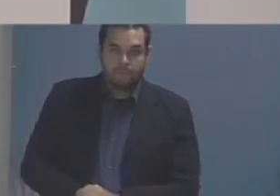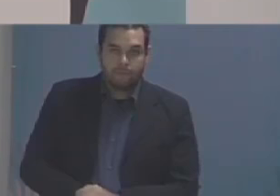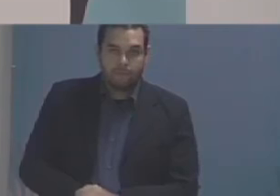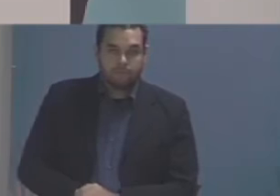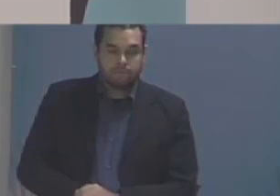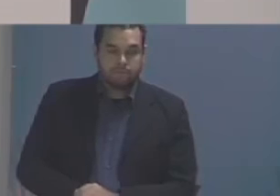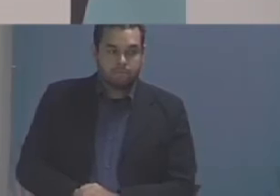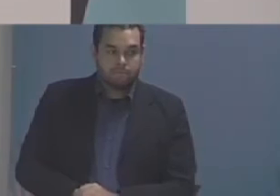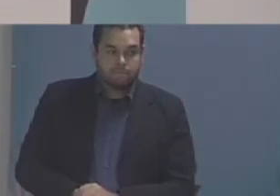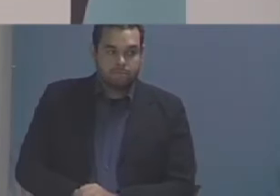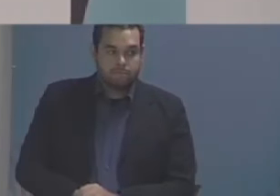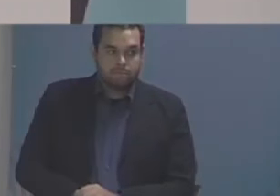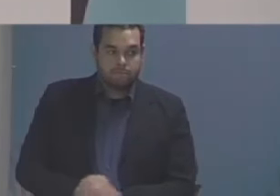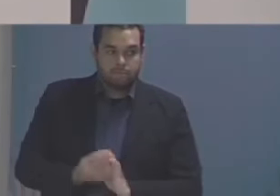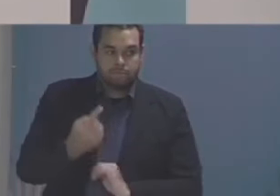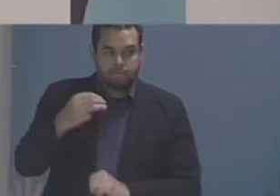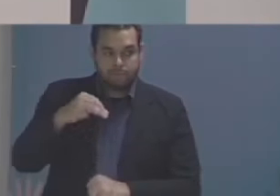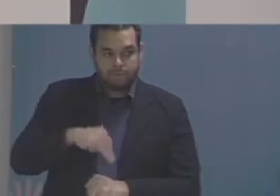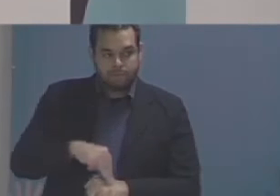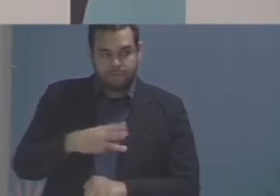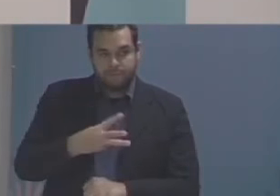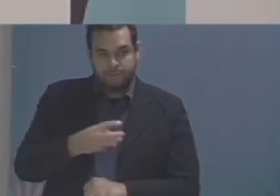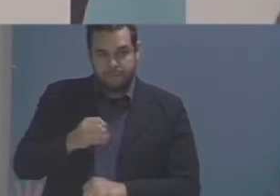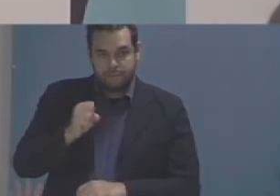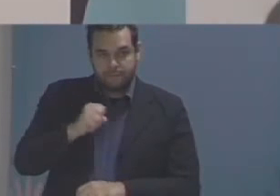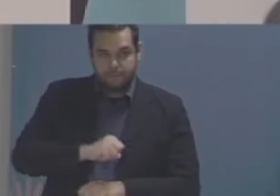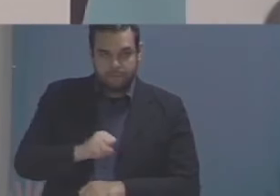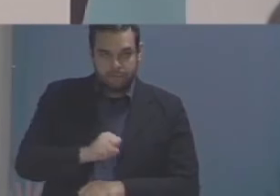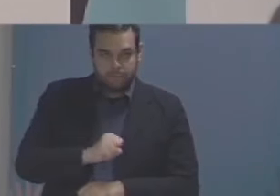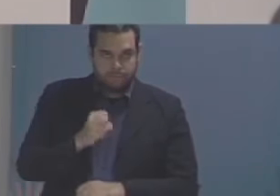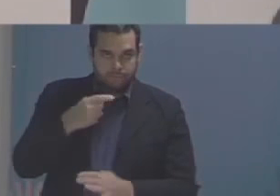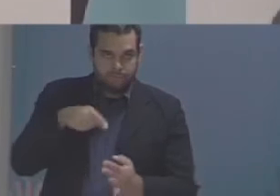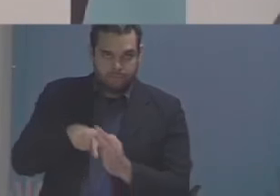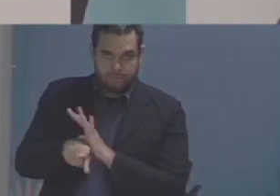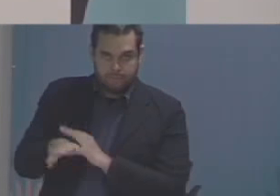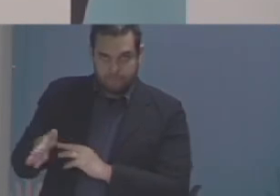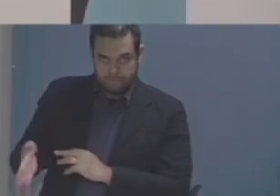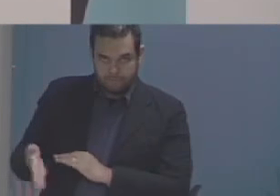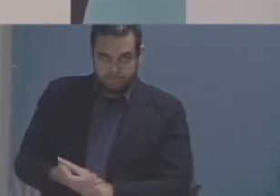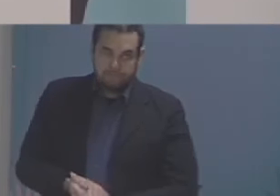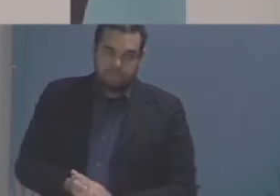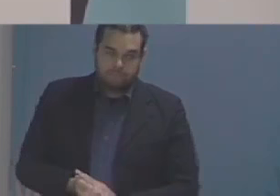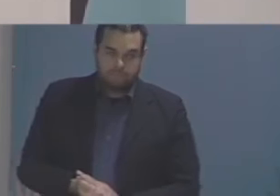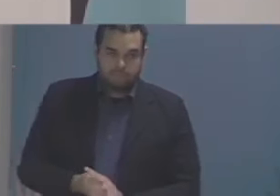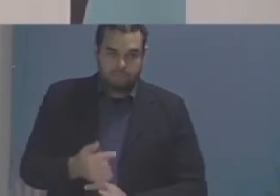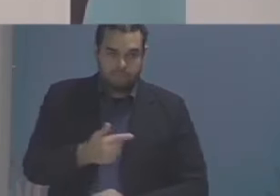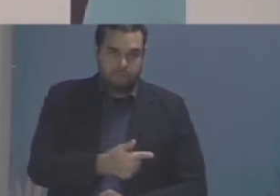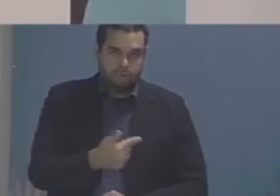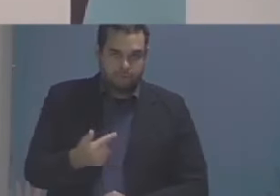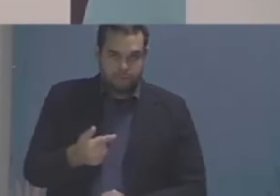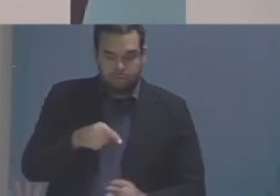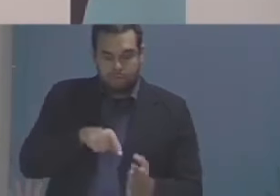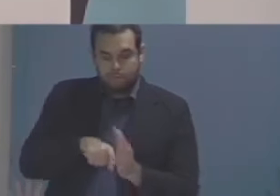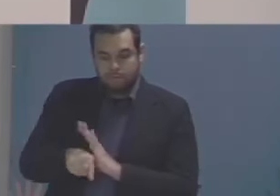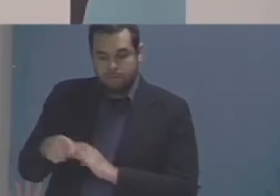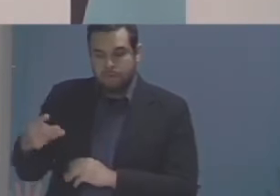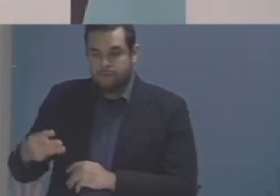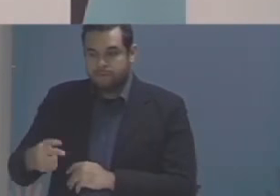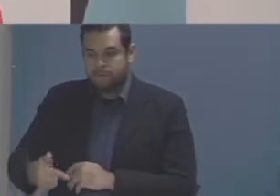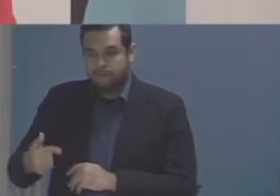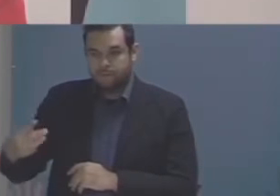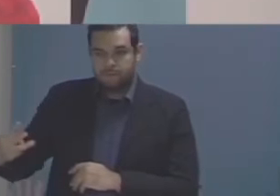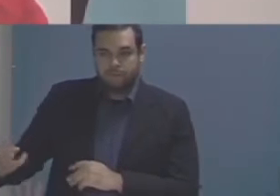Candidato, você terá 1 minuto e 30 segundos para fazer a sua pergunta. Chapa 22 para a chapa 23.